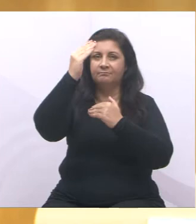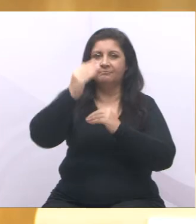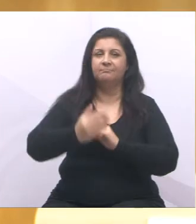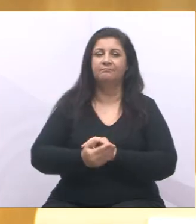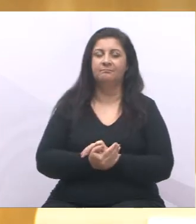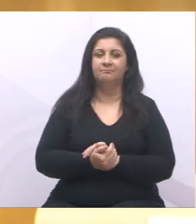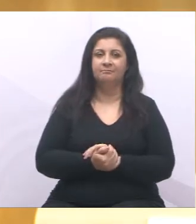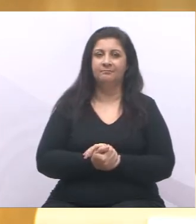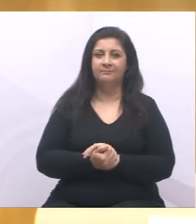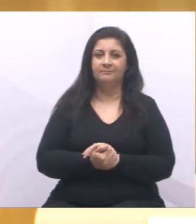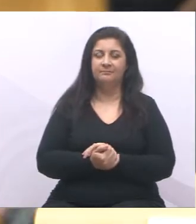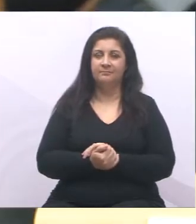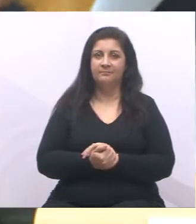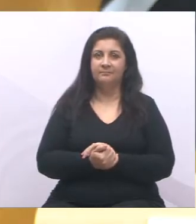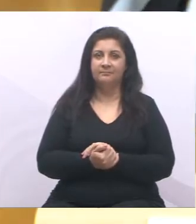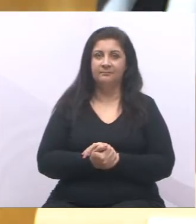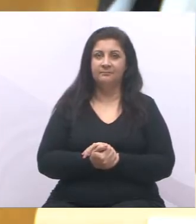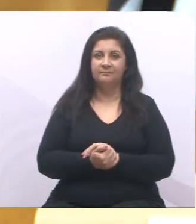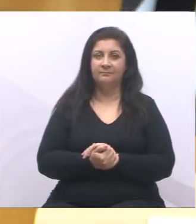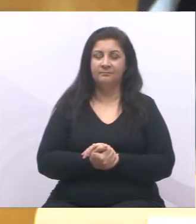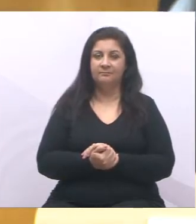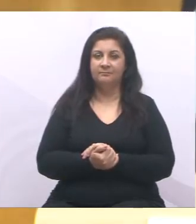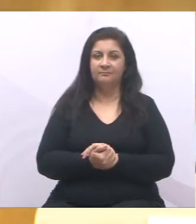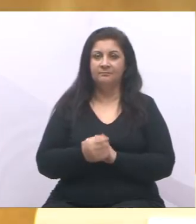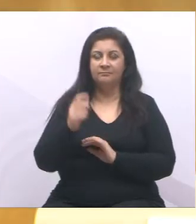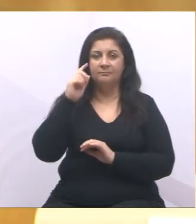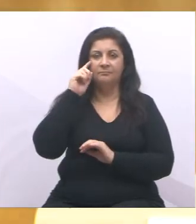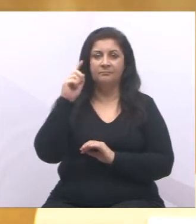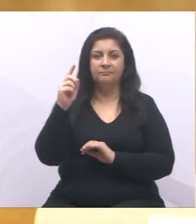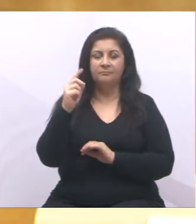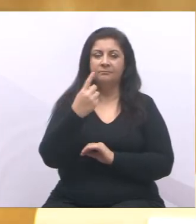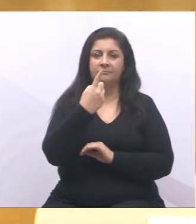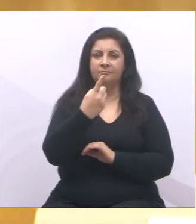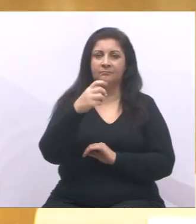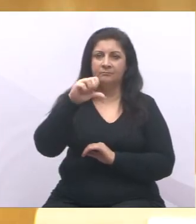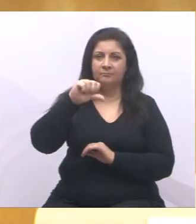obrigado. Em 19 de novembro de